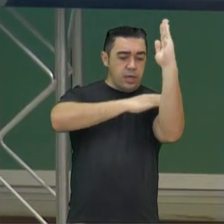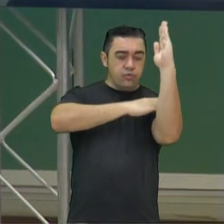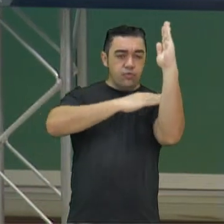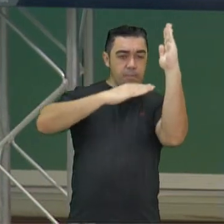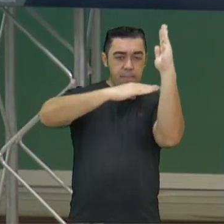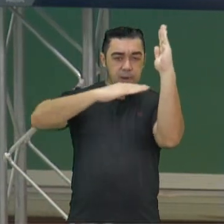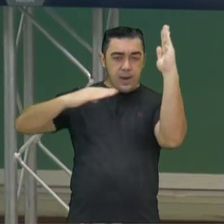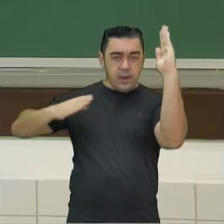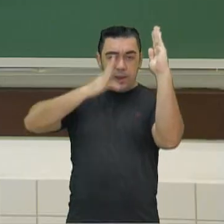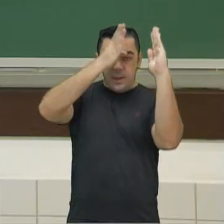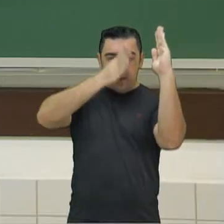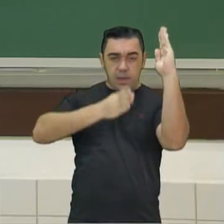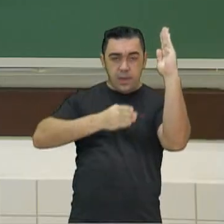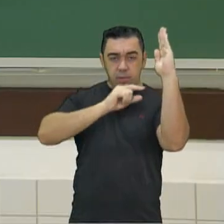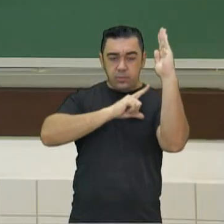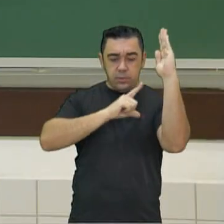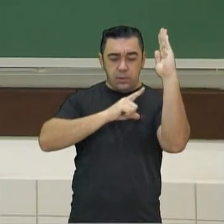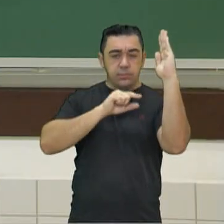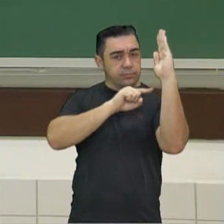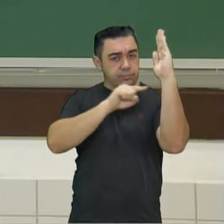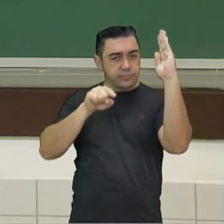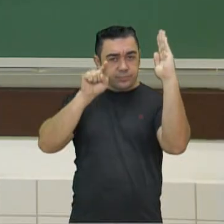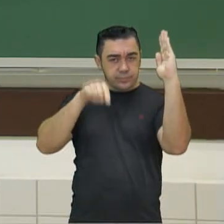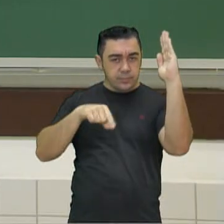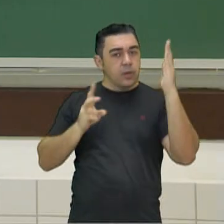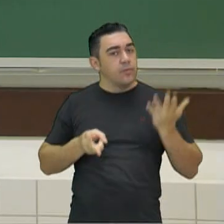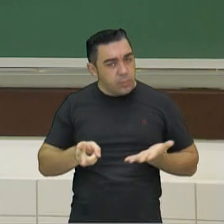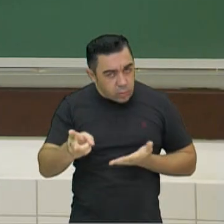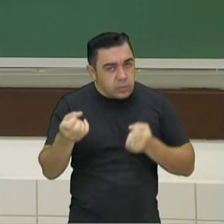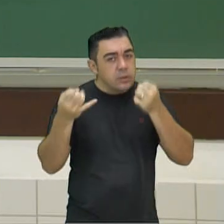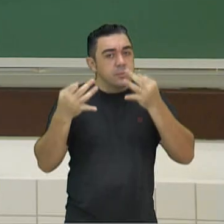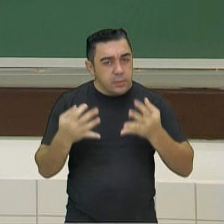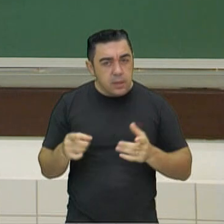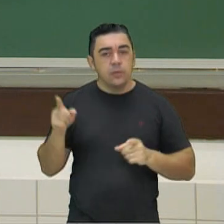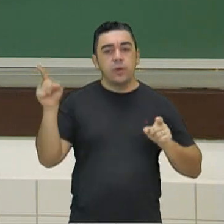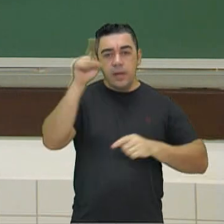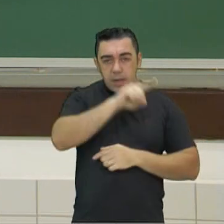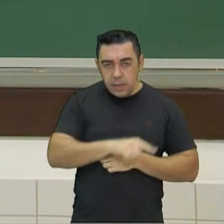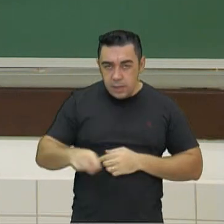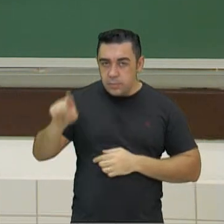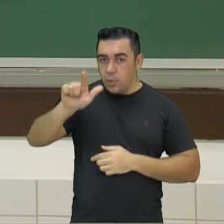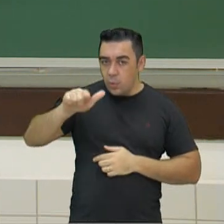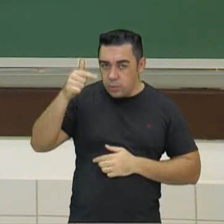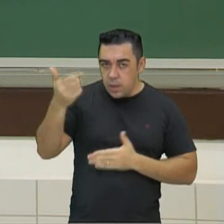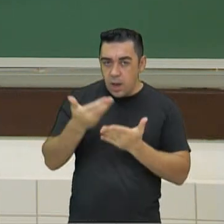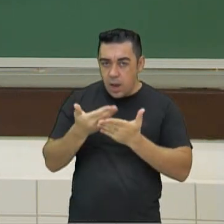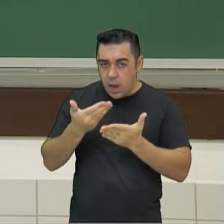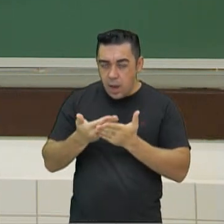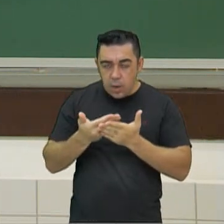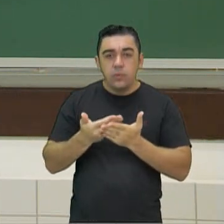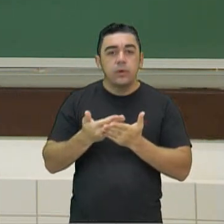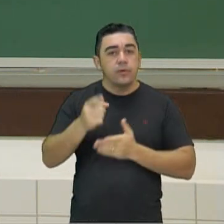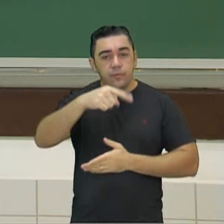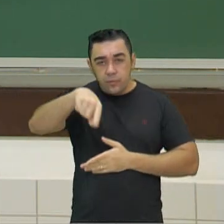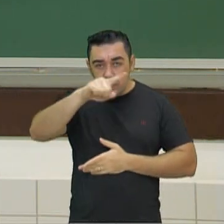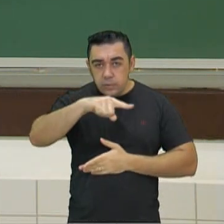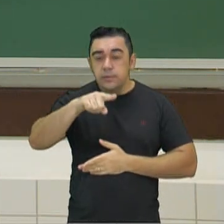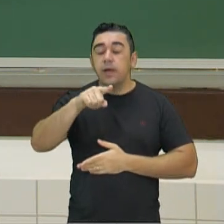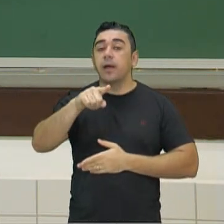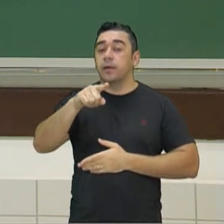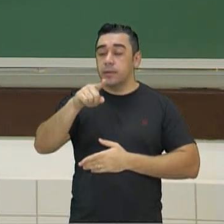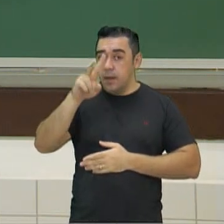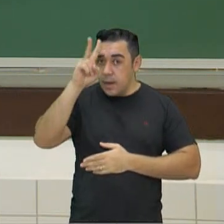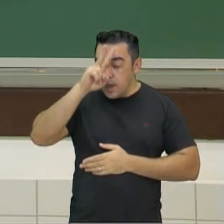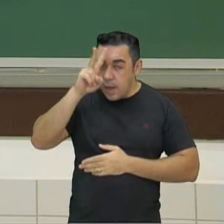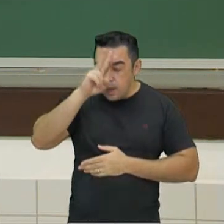eixos coordenados. E vamos continuar falando de elipse ainda na próxima aula. Quero lembrá-los de não deixar de